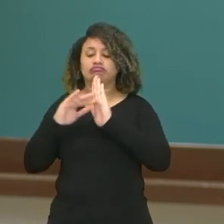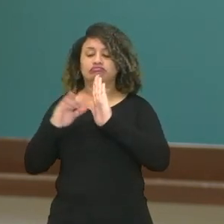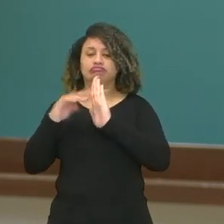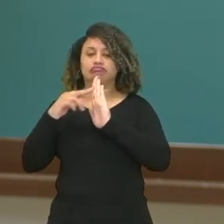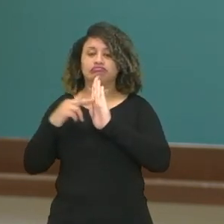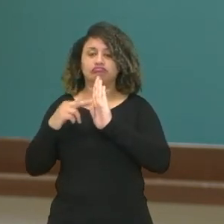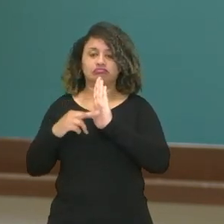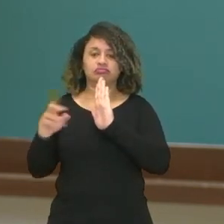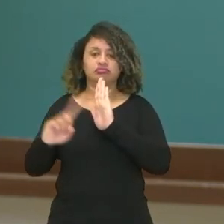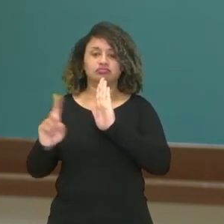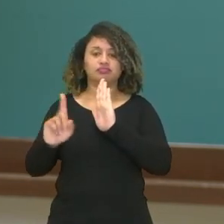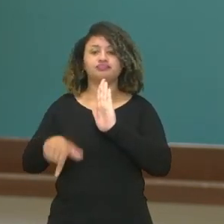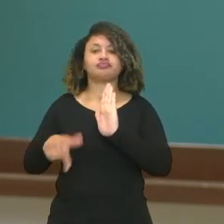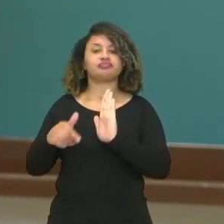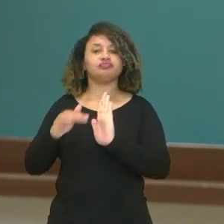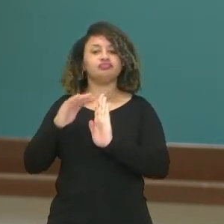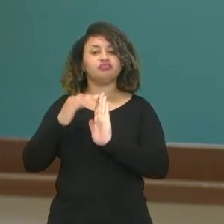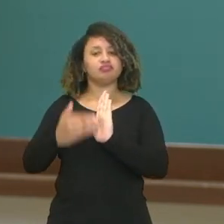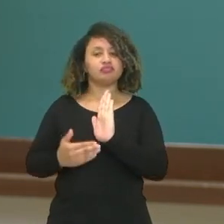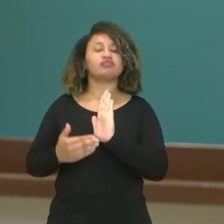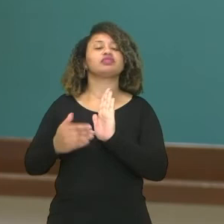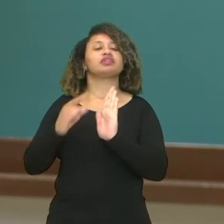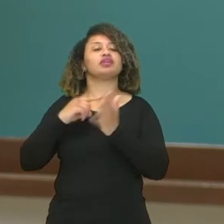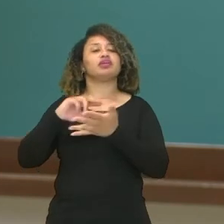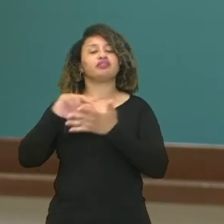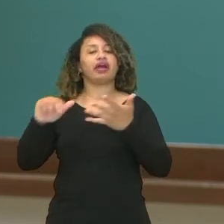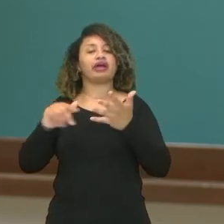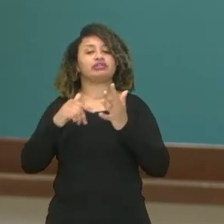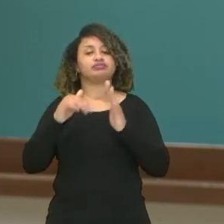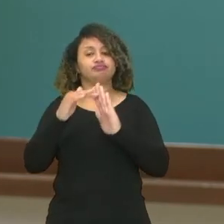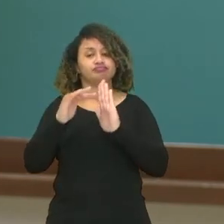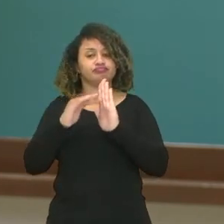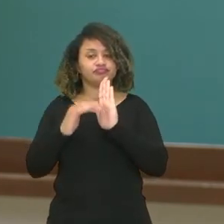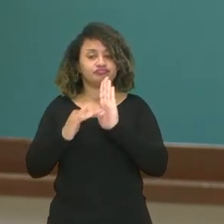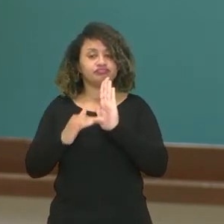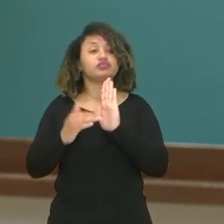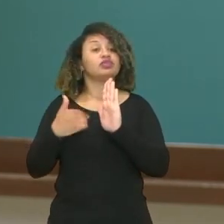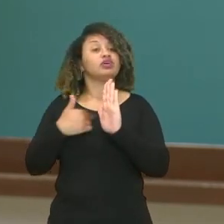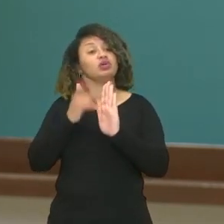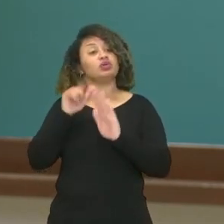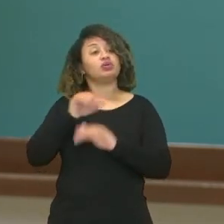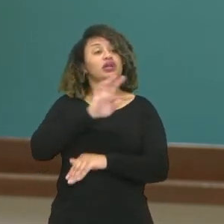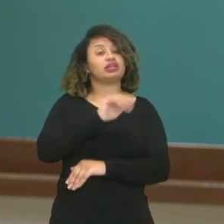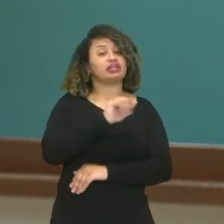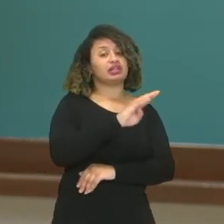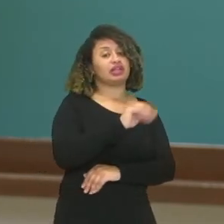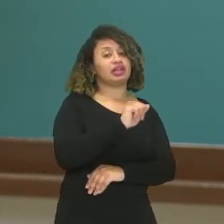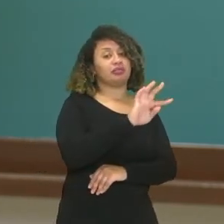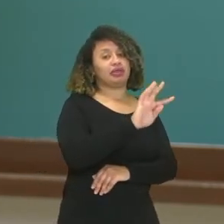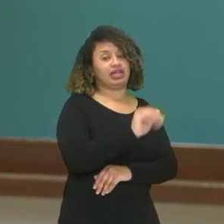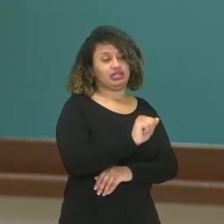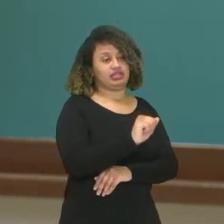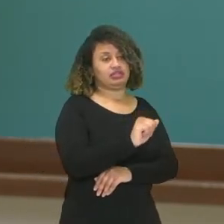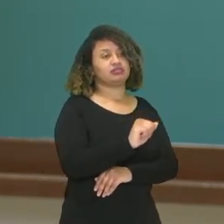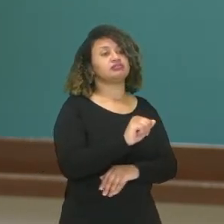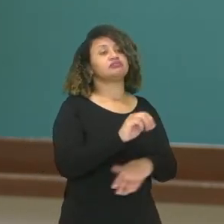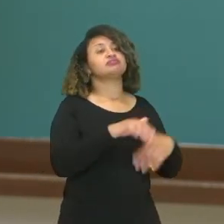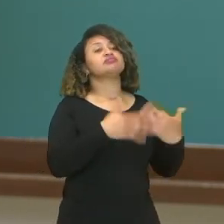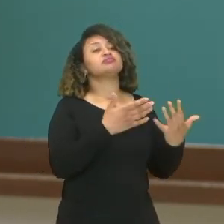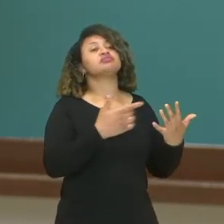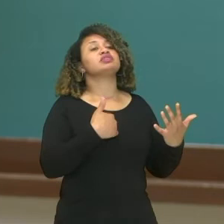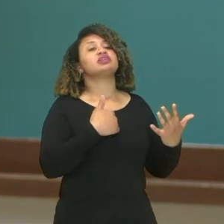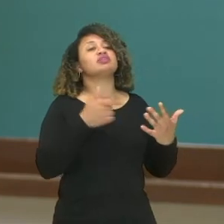chama de protocolo. Então dentro do HIIT a gente tem vários protocolos. Um deles é esse Tabata, tá? Tabata, perdão. Então ele